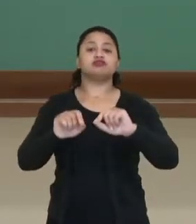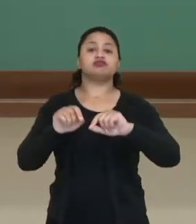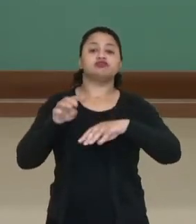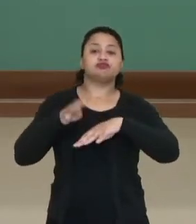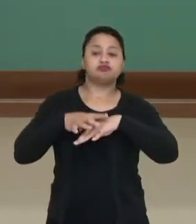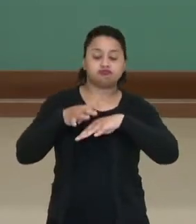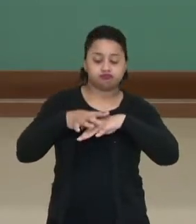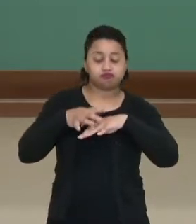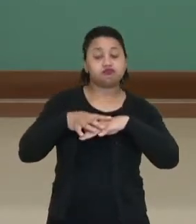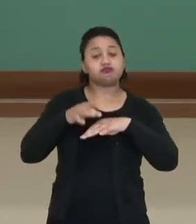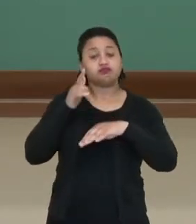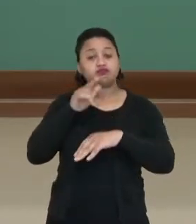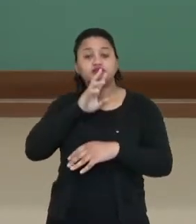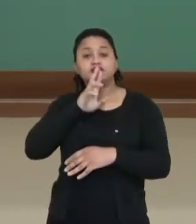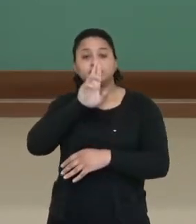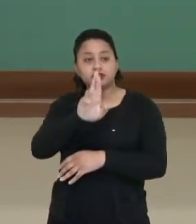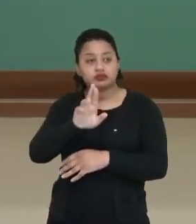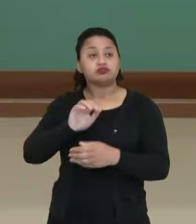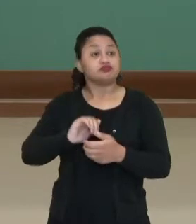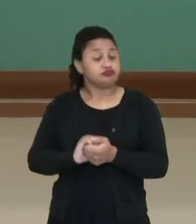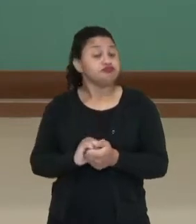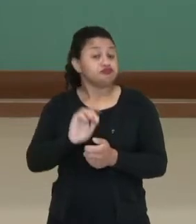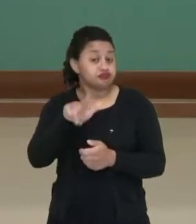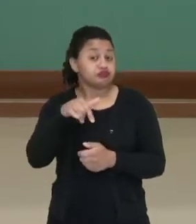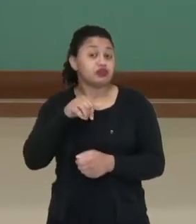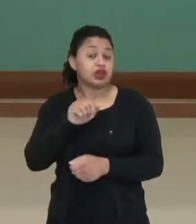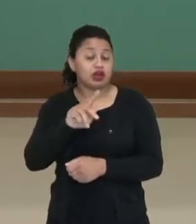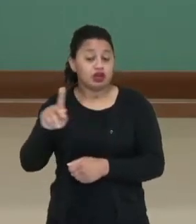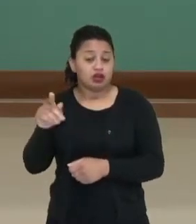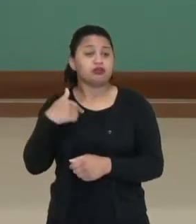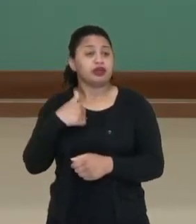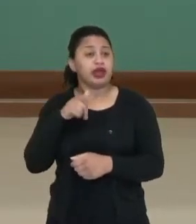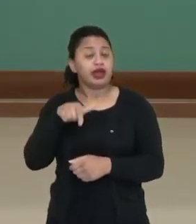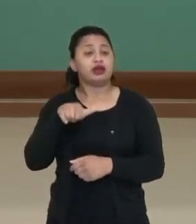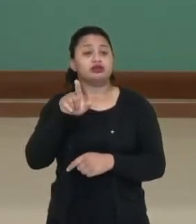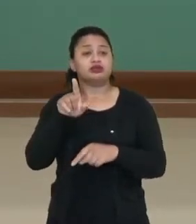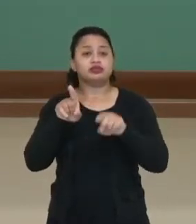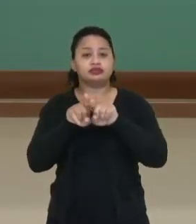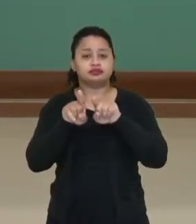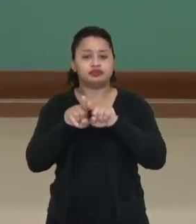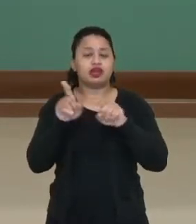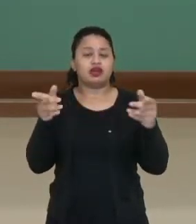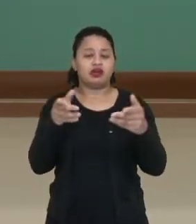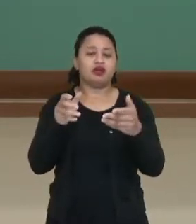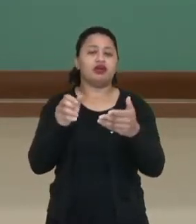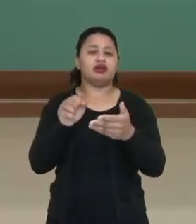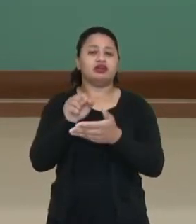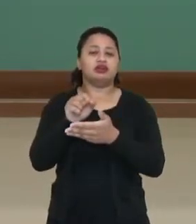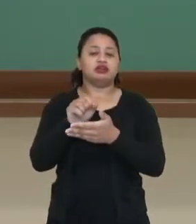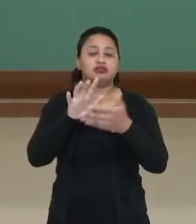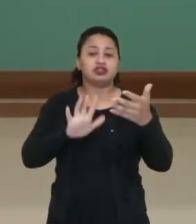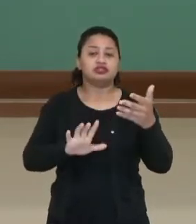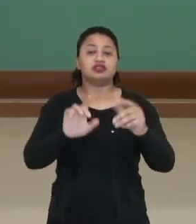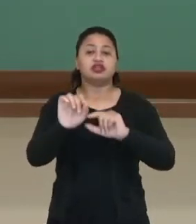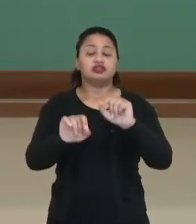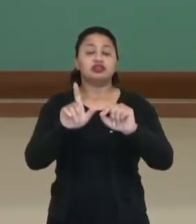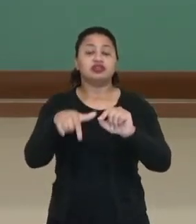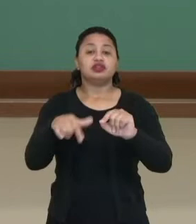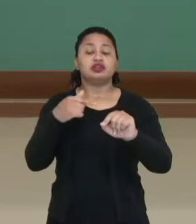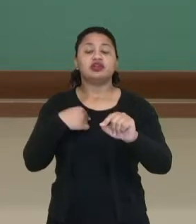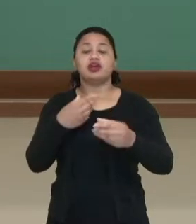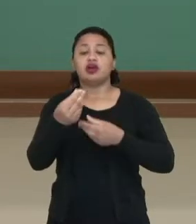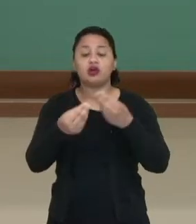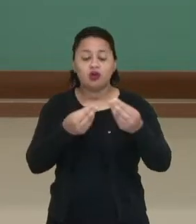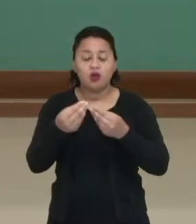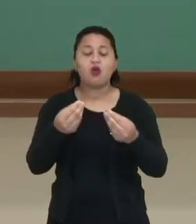ser solucionadas. A corrida do aplicativo é um. Agora a gente vai fazer um exercício que vai falar sobre planos de saúde, que dependem da quantidade